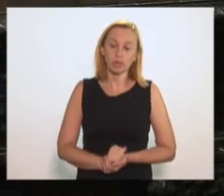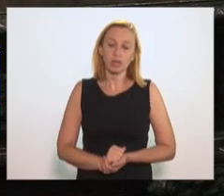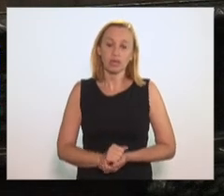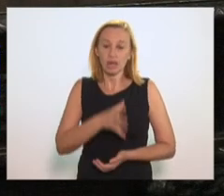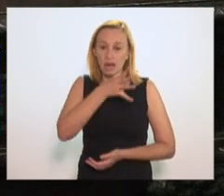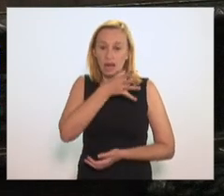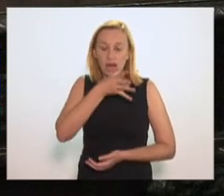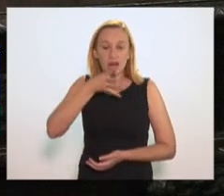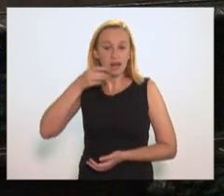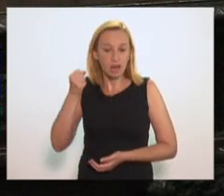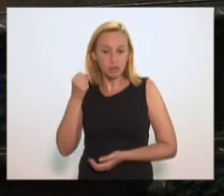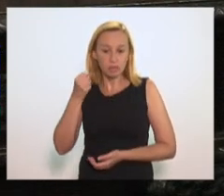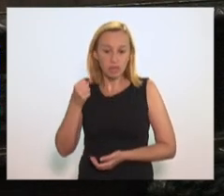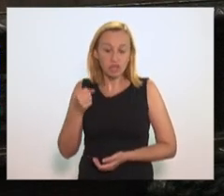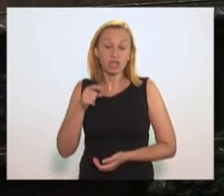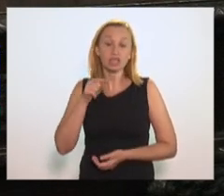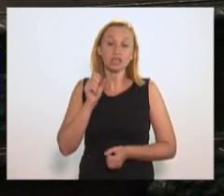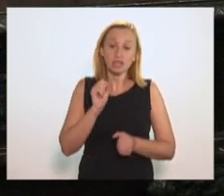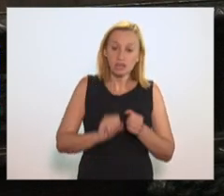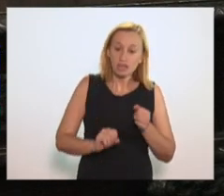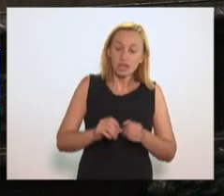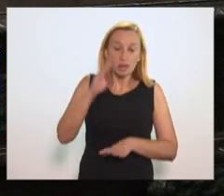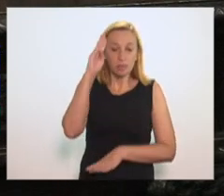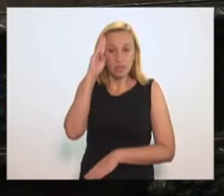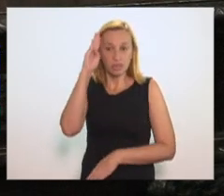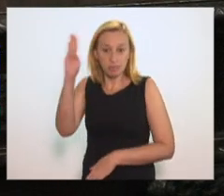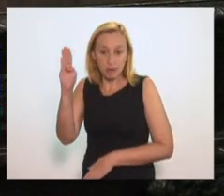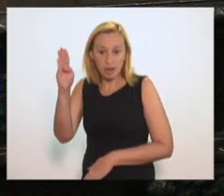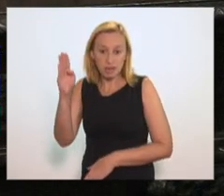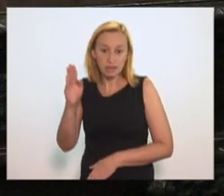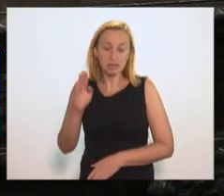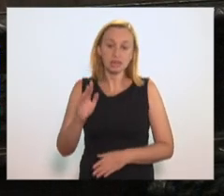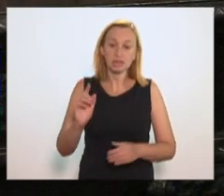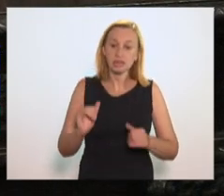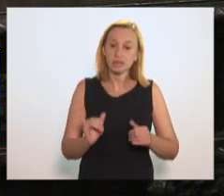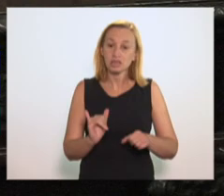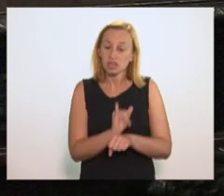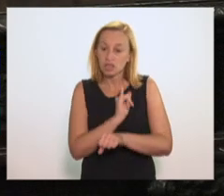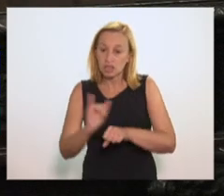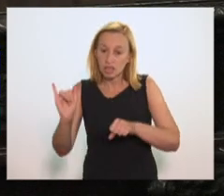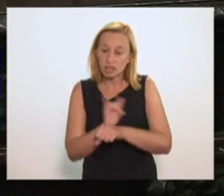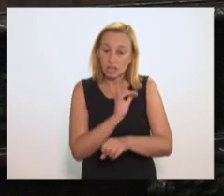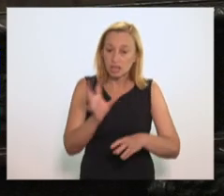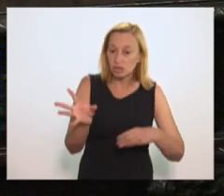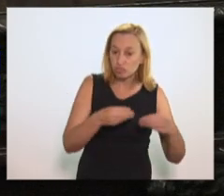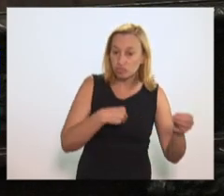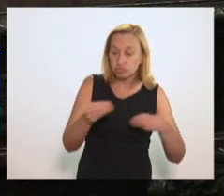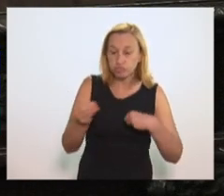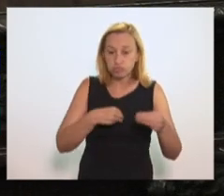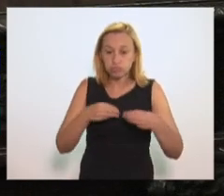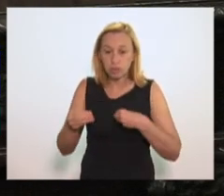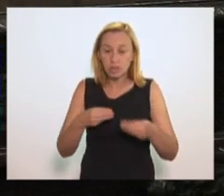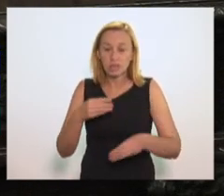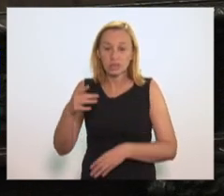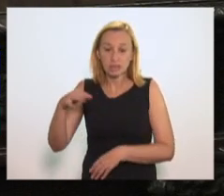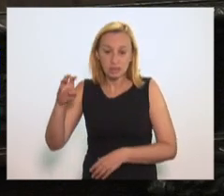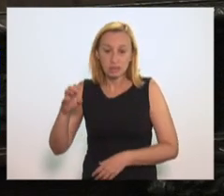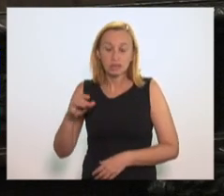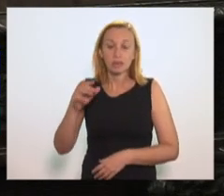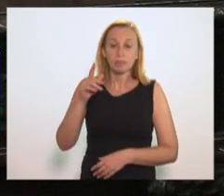Machado que eram feitas as principais articulações palacianas e extra